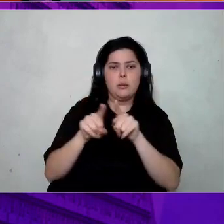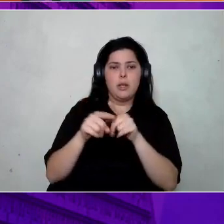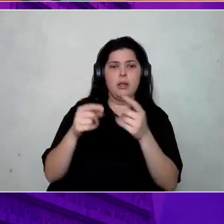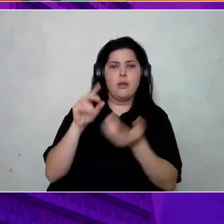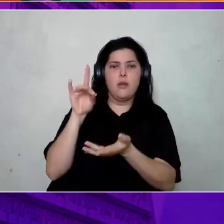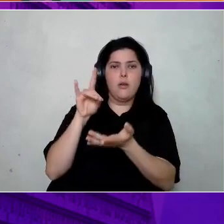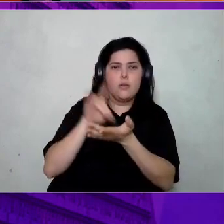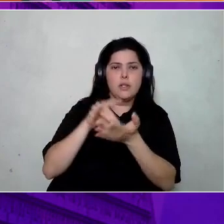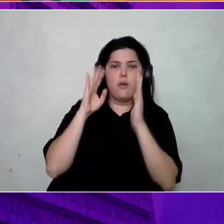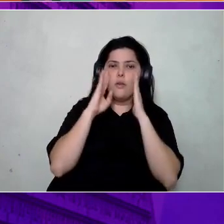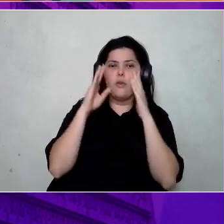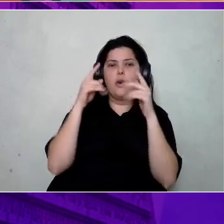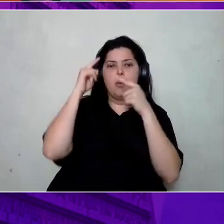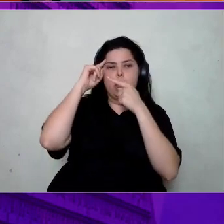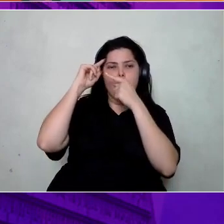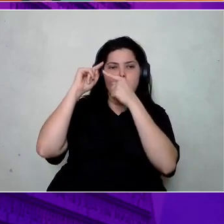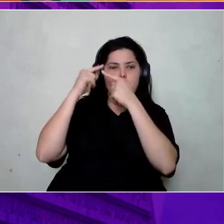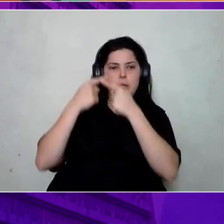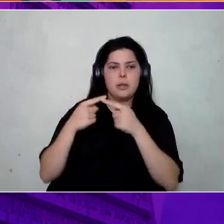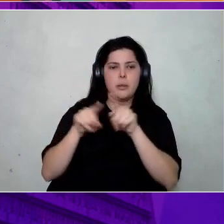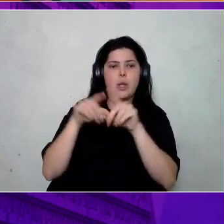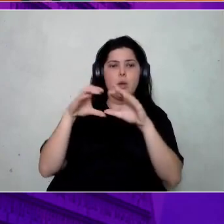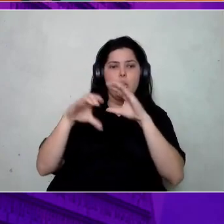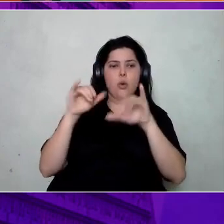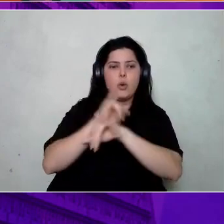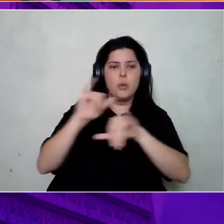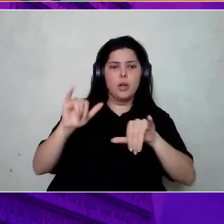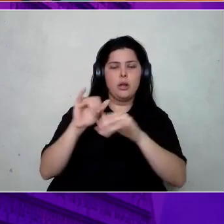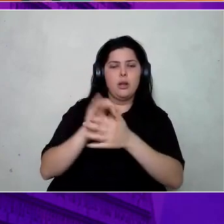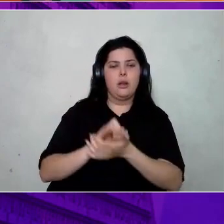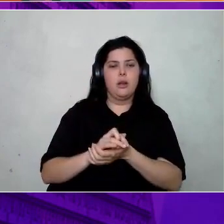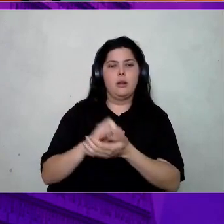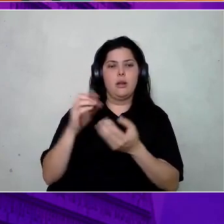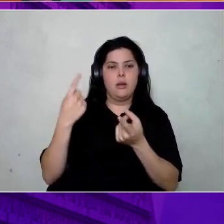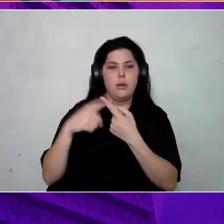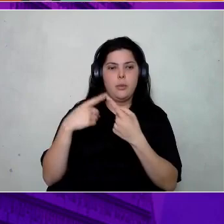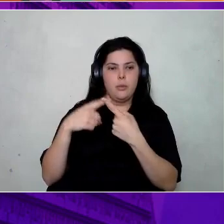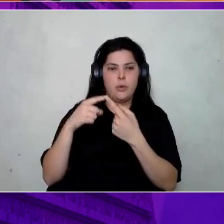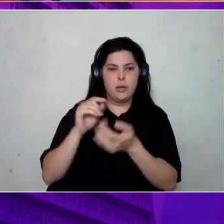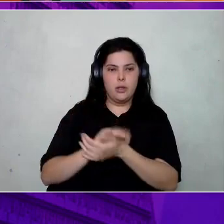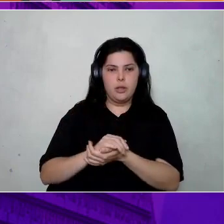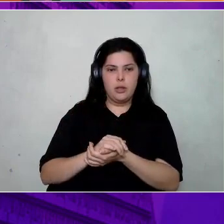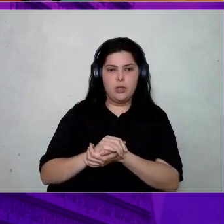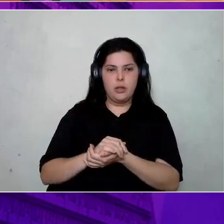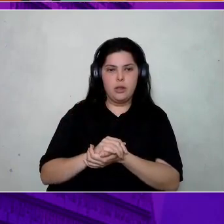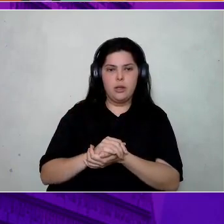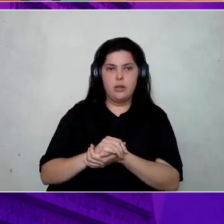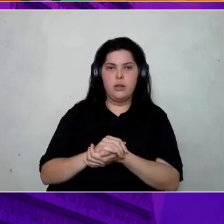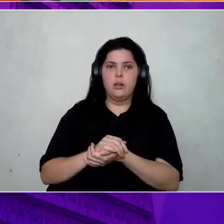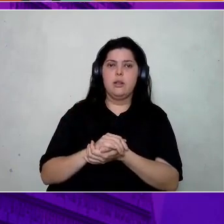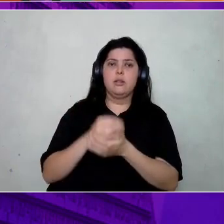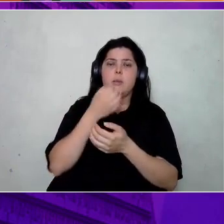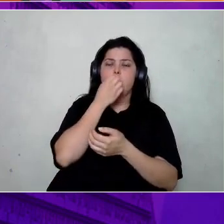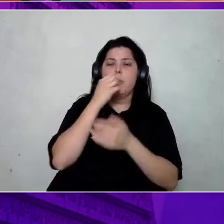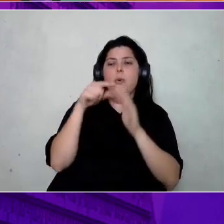raciocínio, mas para comunicar, né? Porque, pensa, eu vou pegar aquele monte de pergunta, vou trazer uma planilha, um monte de texto,